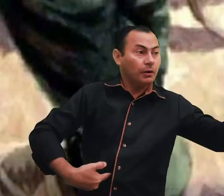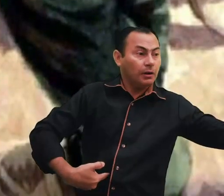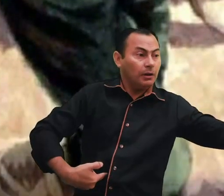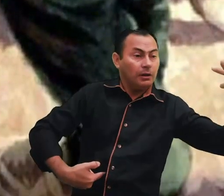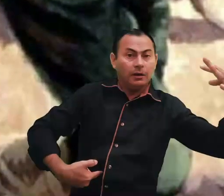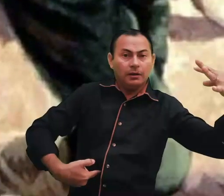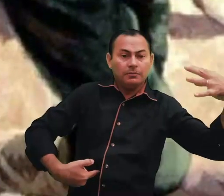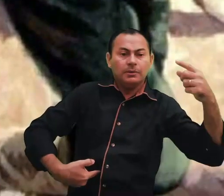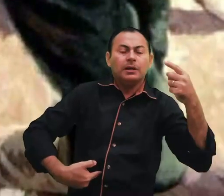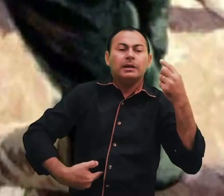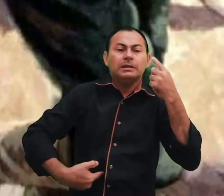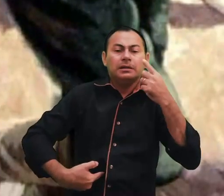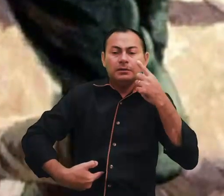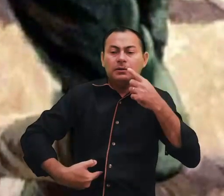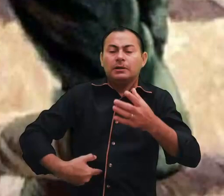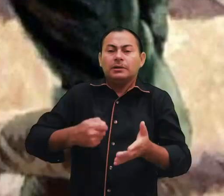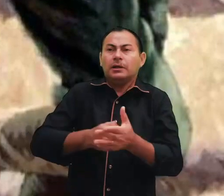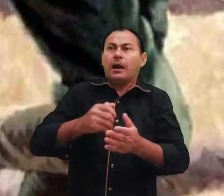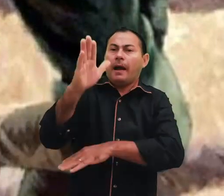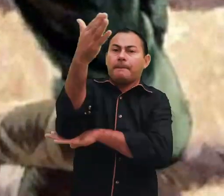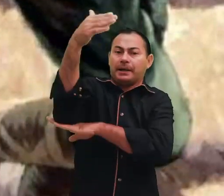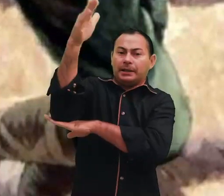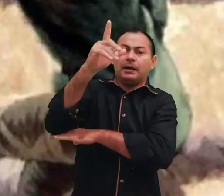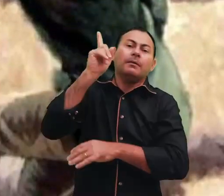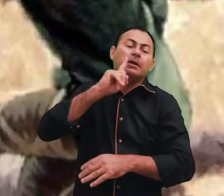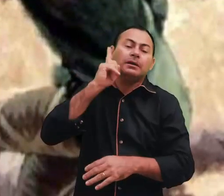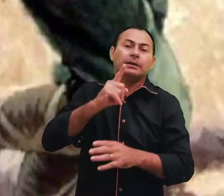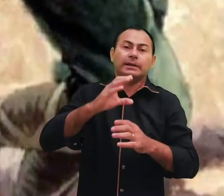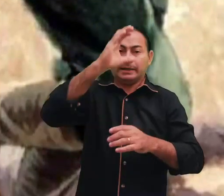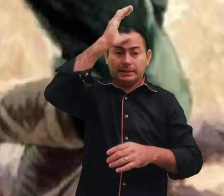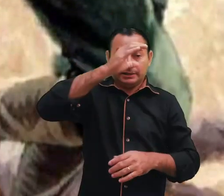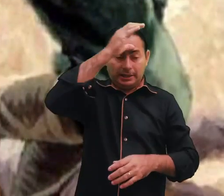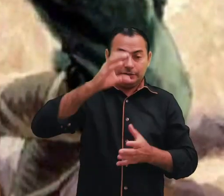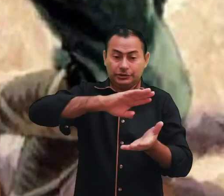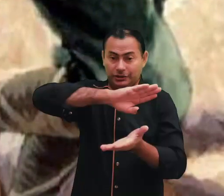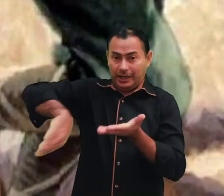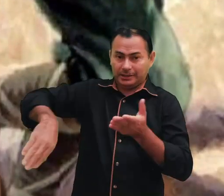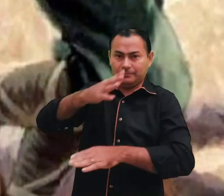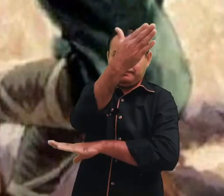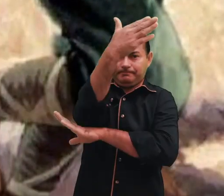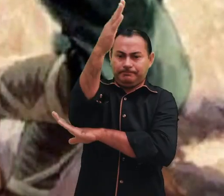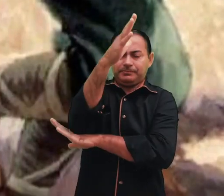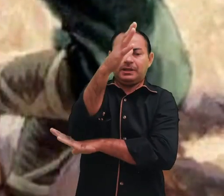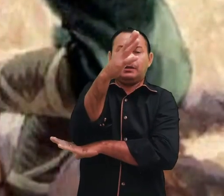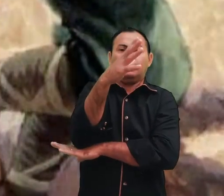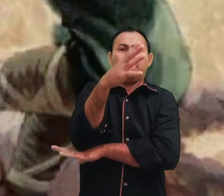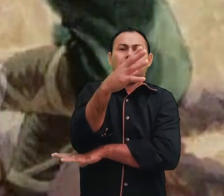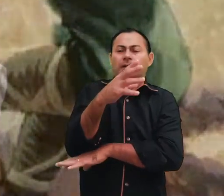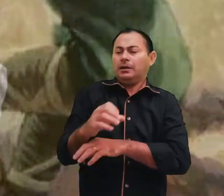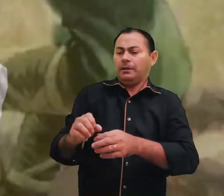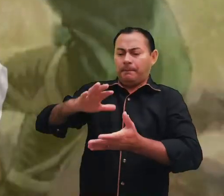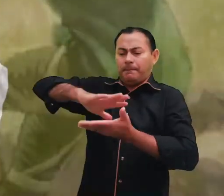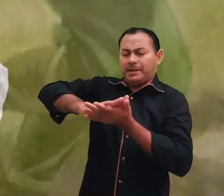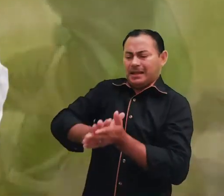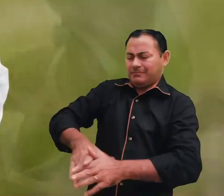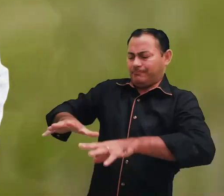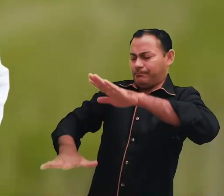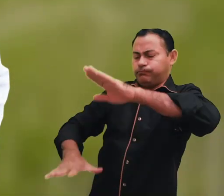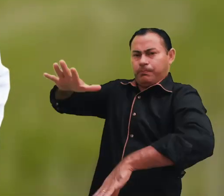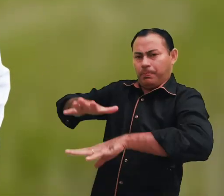mundo, exigiu que ele retirasse as bandeiras americana e cristã e que pisasse e cuspisse